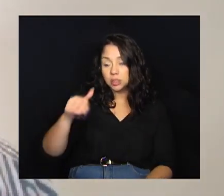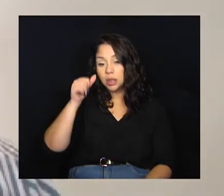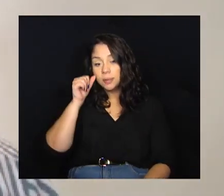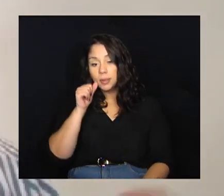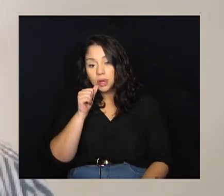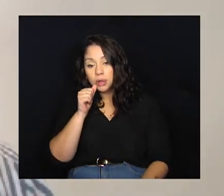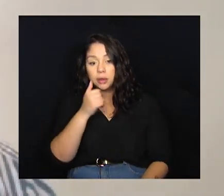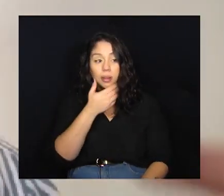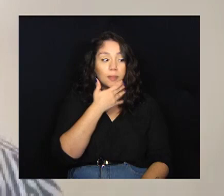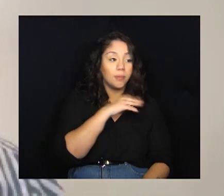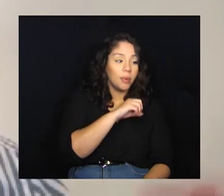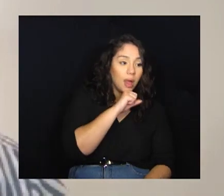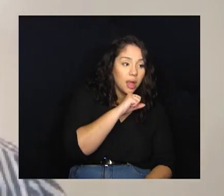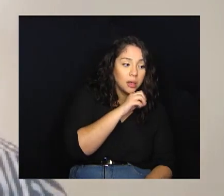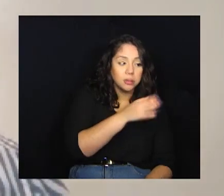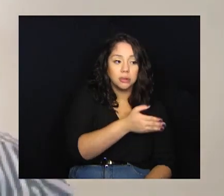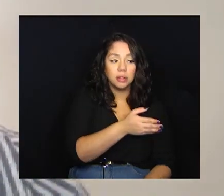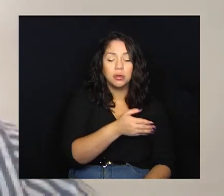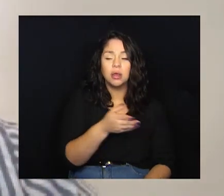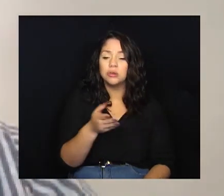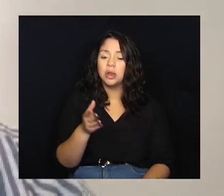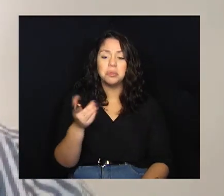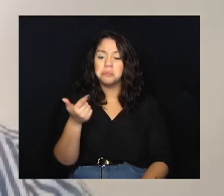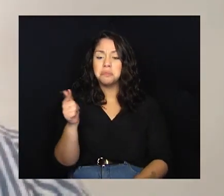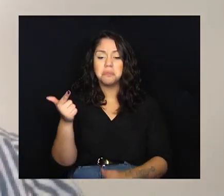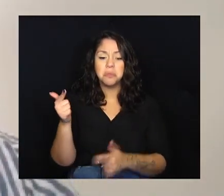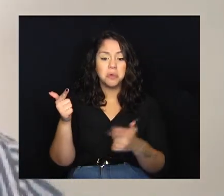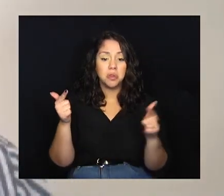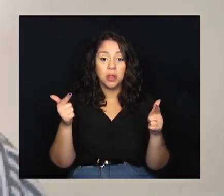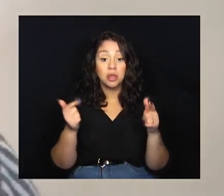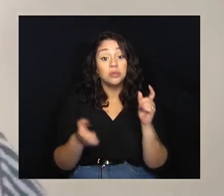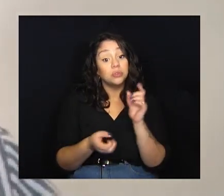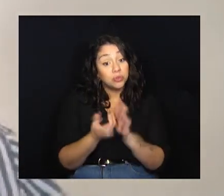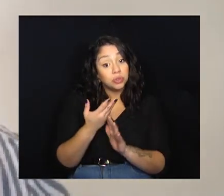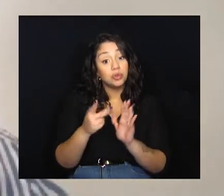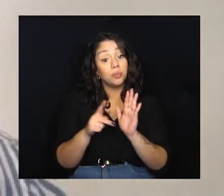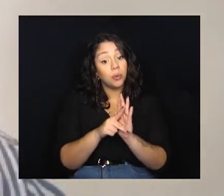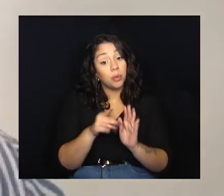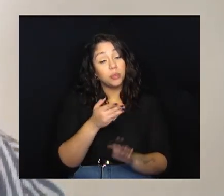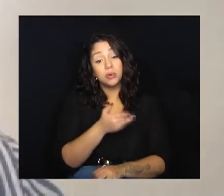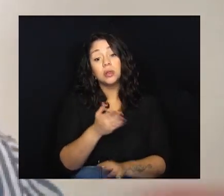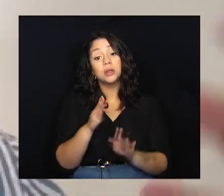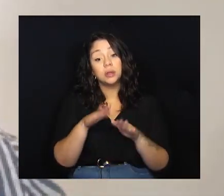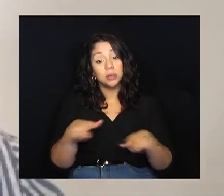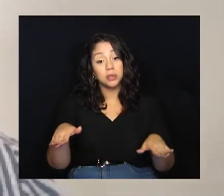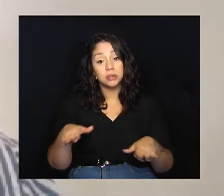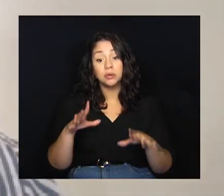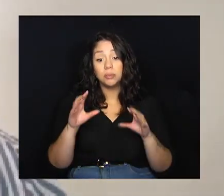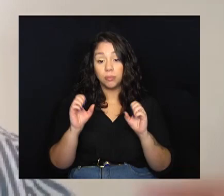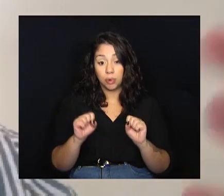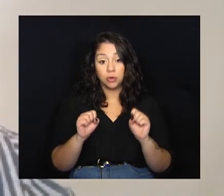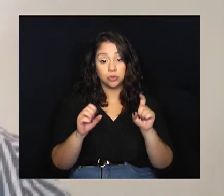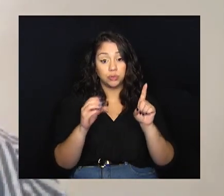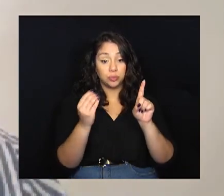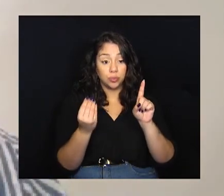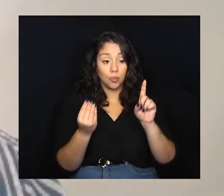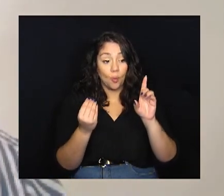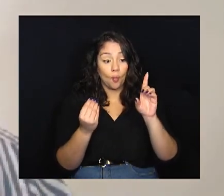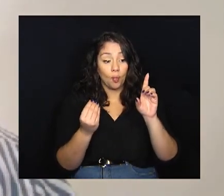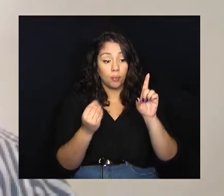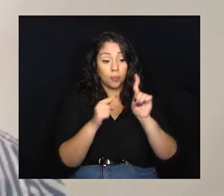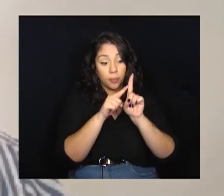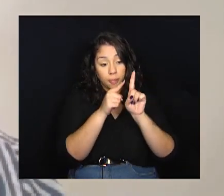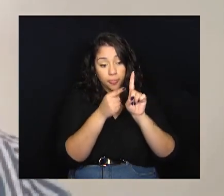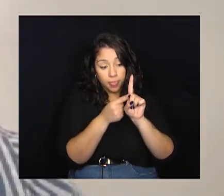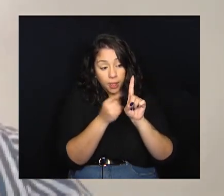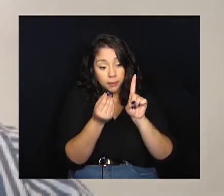aquela doença então o que que a gente fala isso surgiu na criança então eu posso implantar o embriãozinho perfeito do ponto de vista